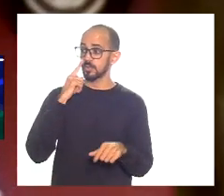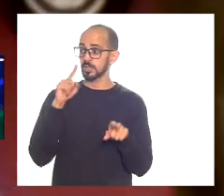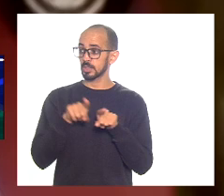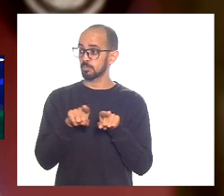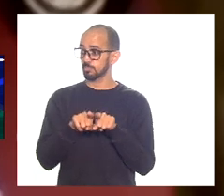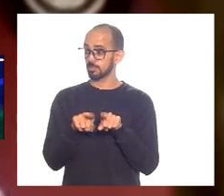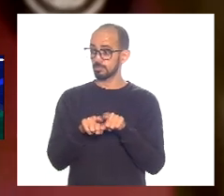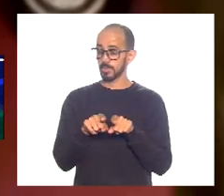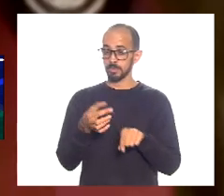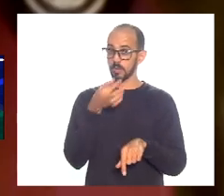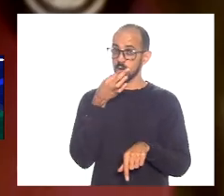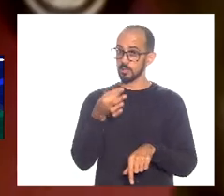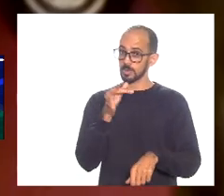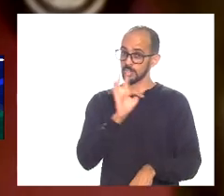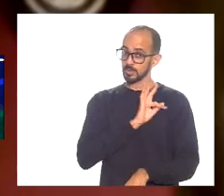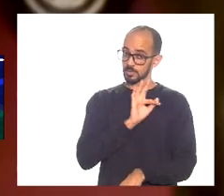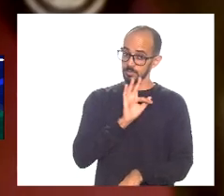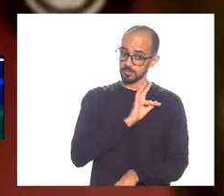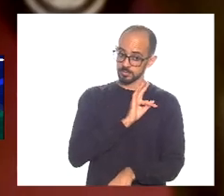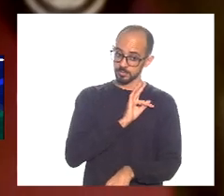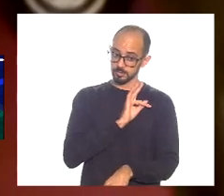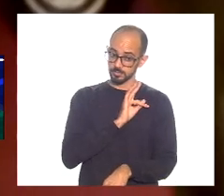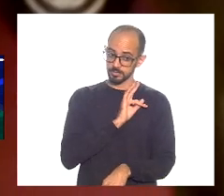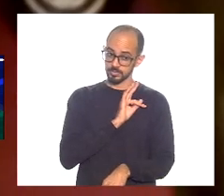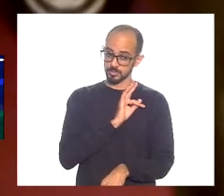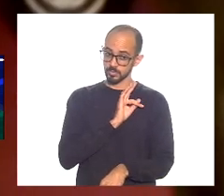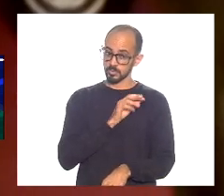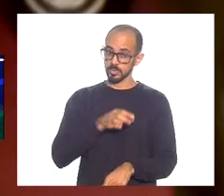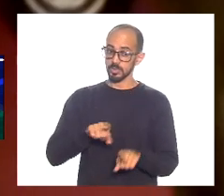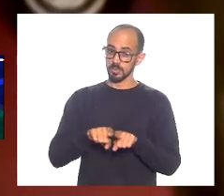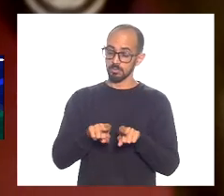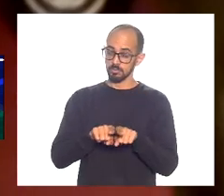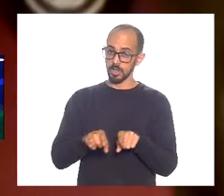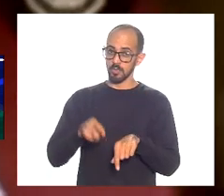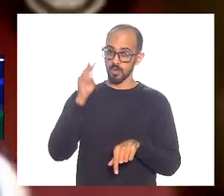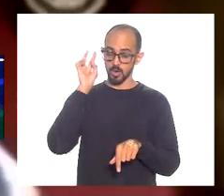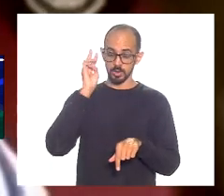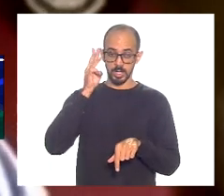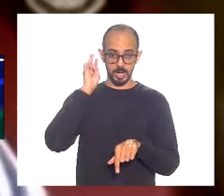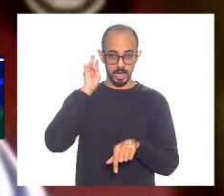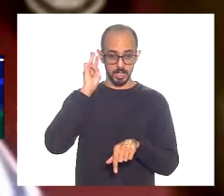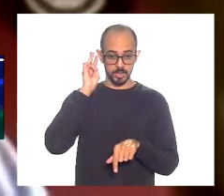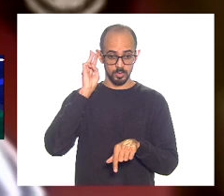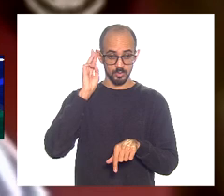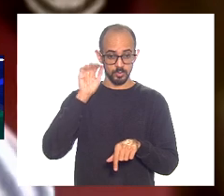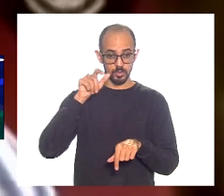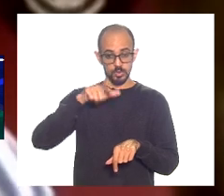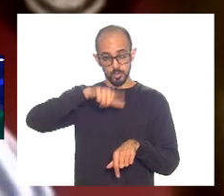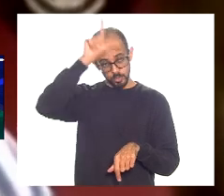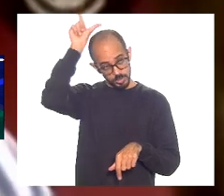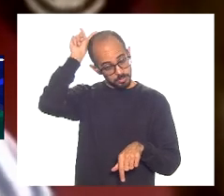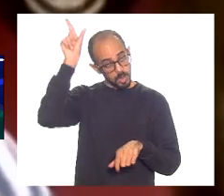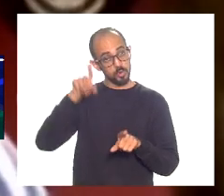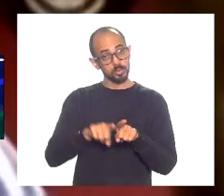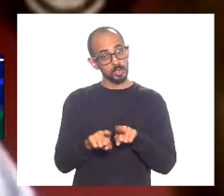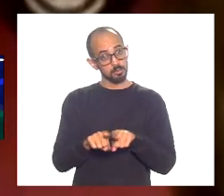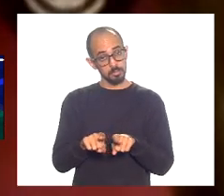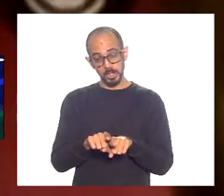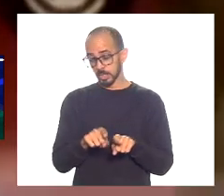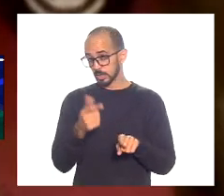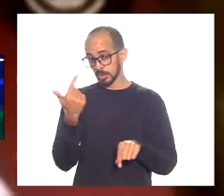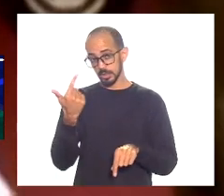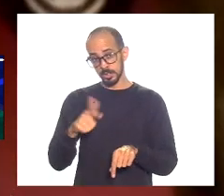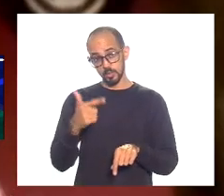fazendo eco a uma intervenção do deputado Valdeque Carneiro, em relação e o deputado Luiz Paulo também. Não